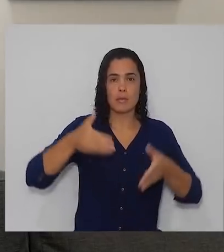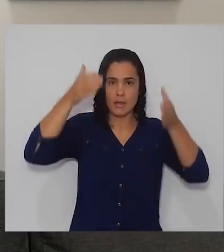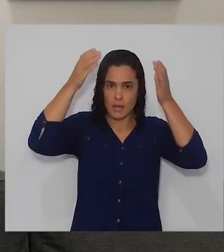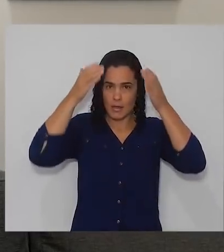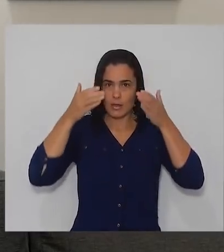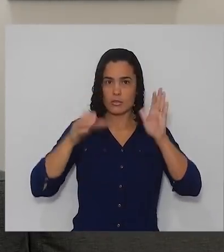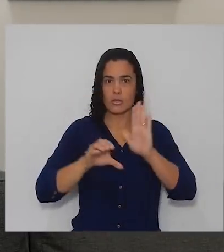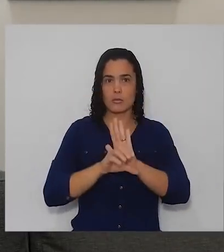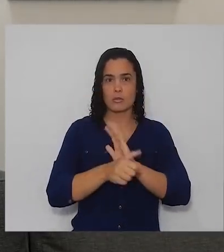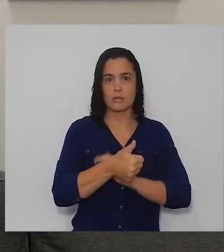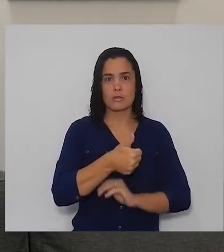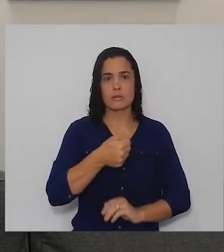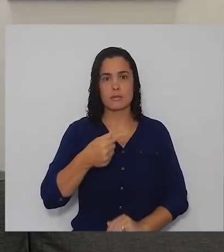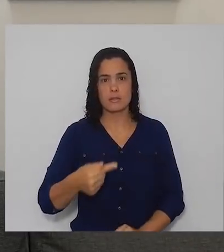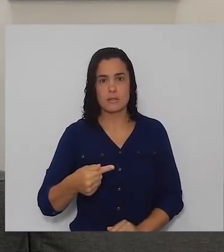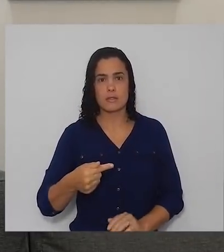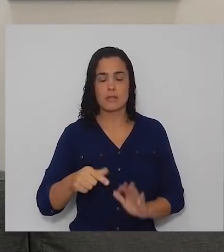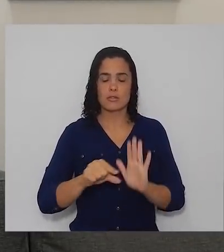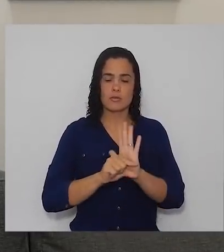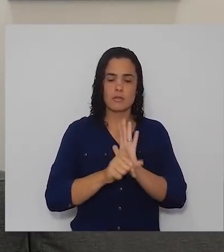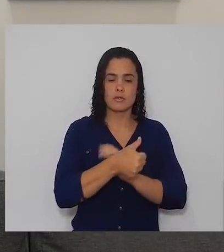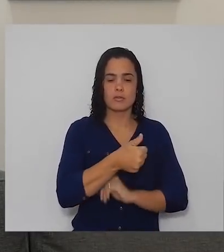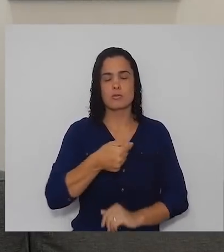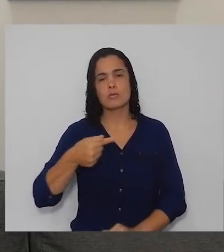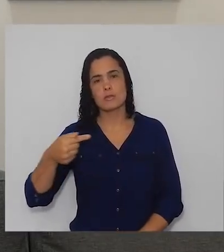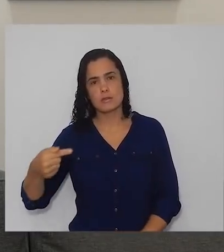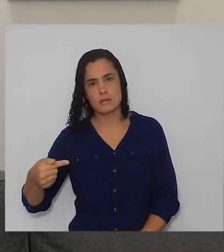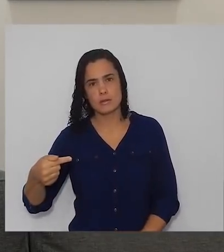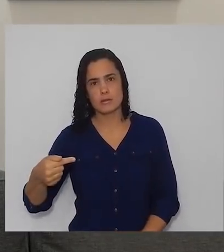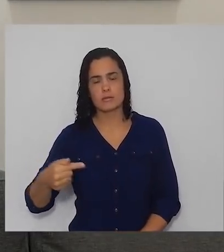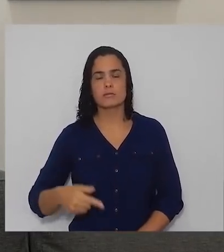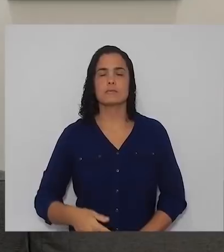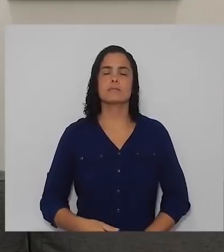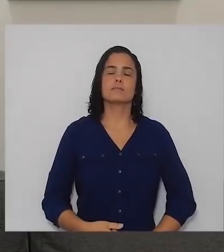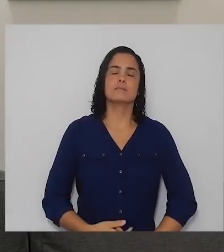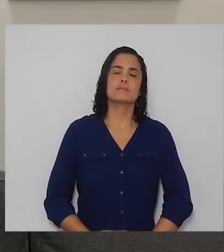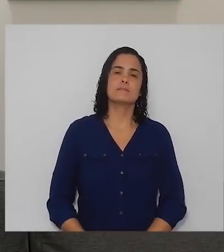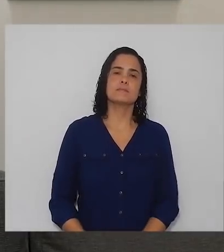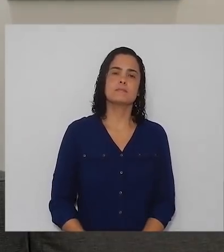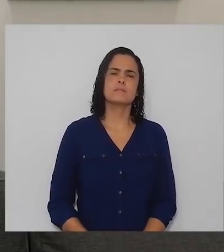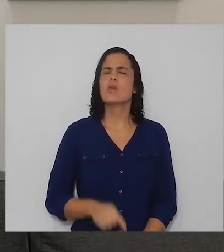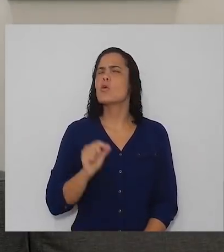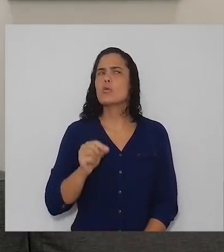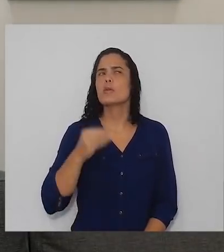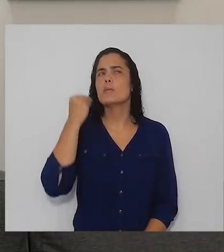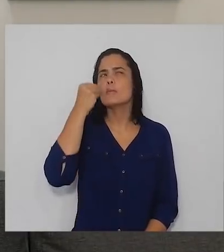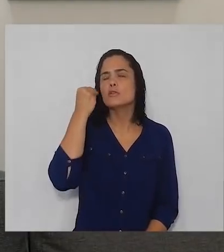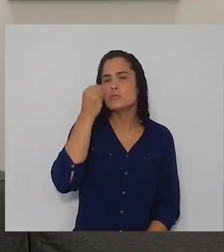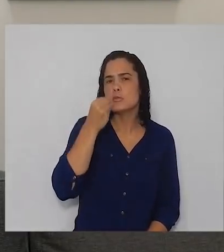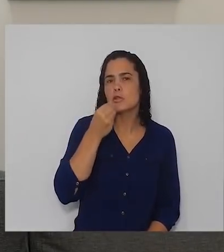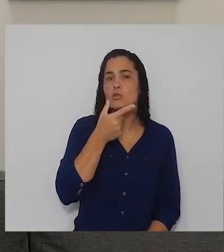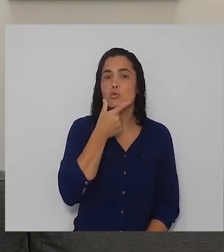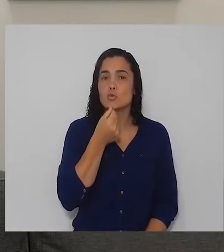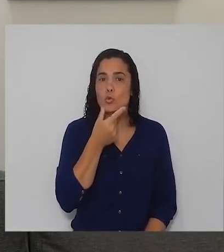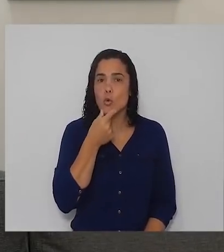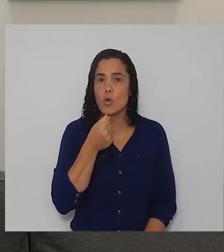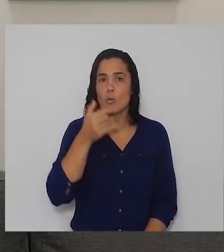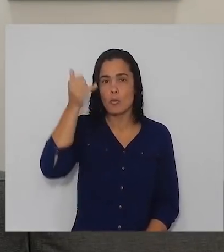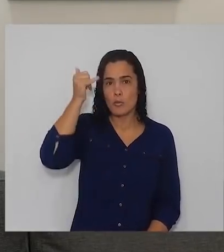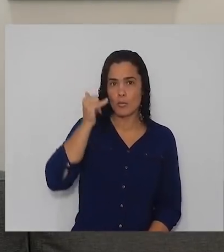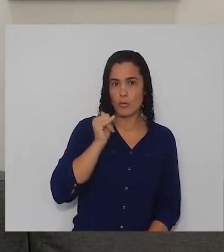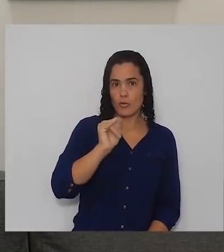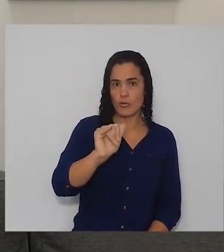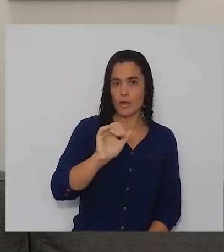o texto do livro de 1 Reis, capítulo 17, versos 1 ao versículo 7. É uma experiência vivida pelo profeta Elias.